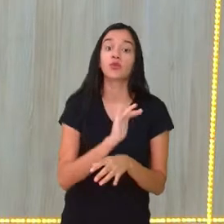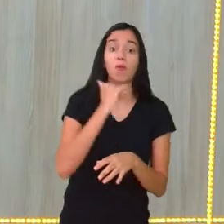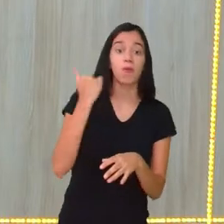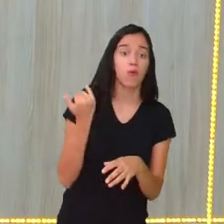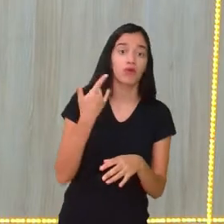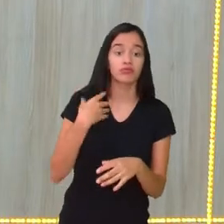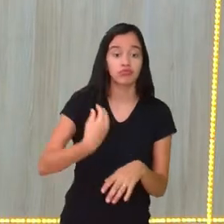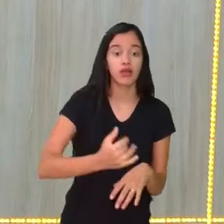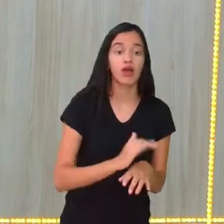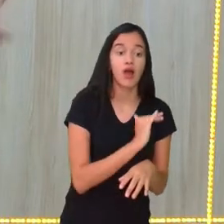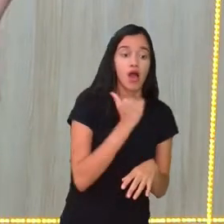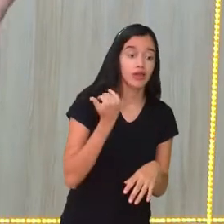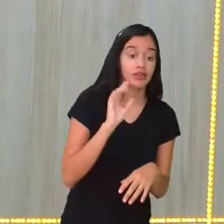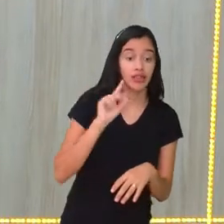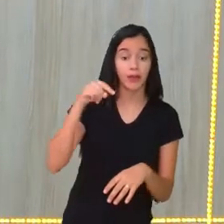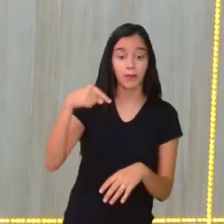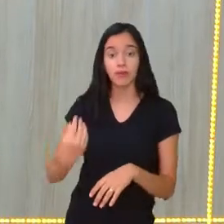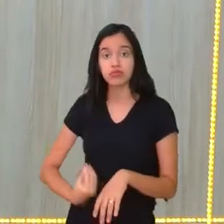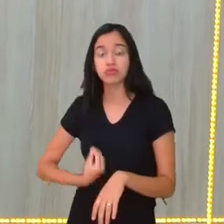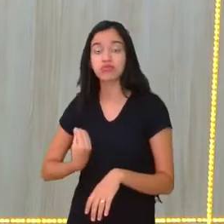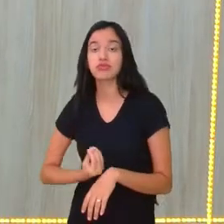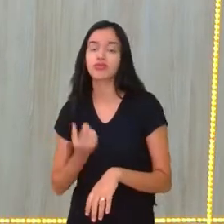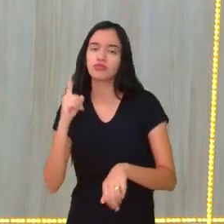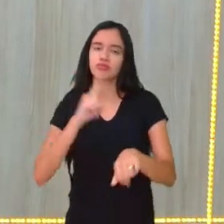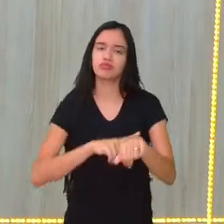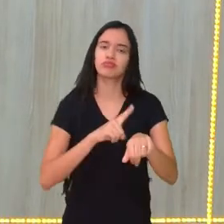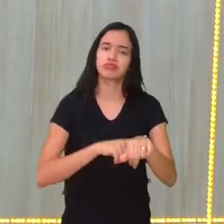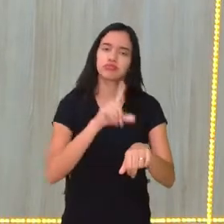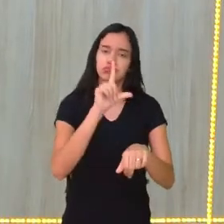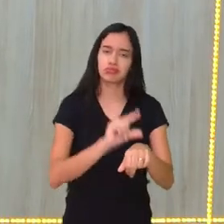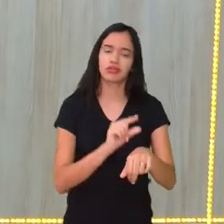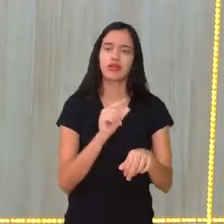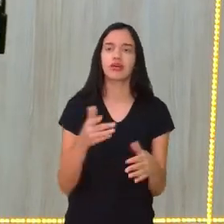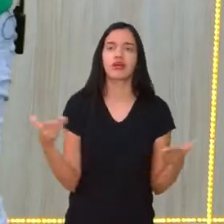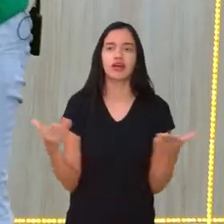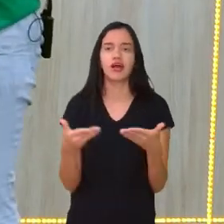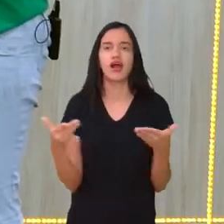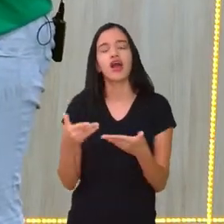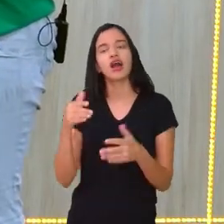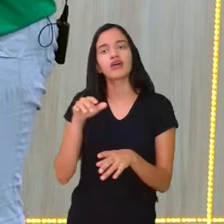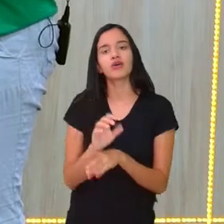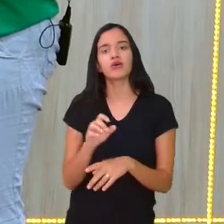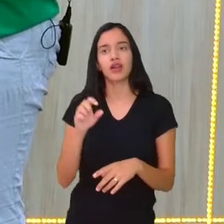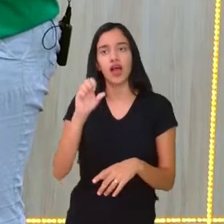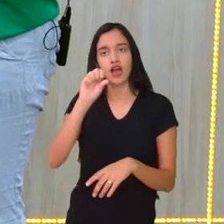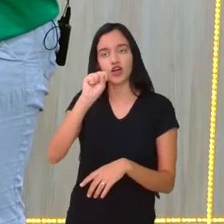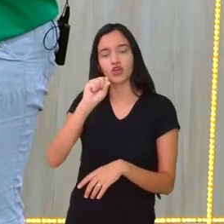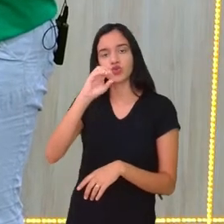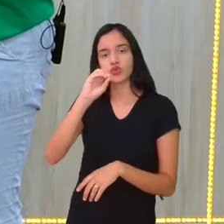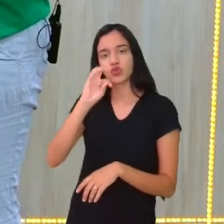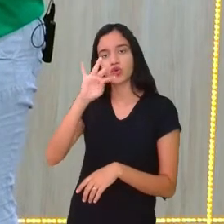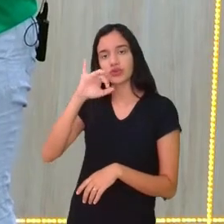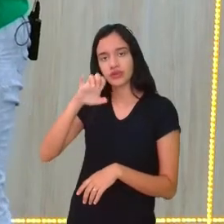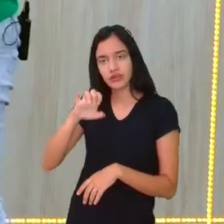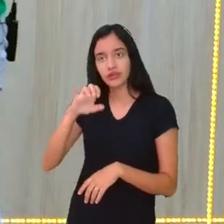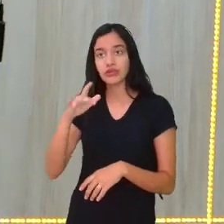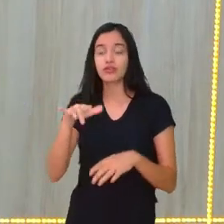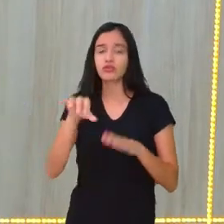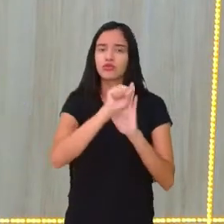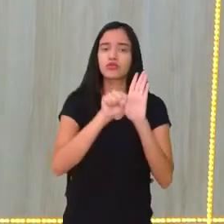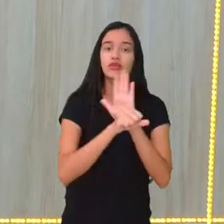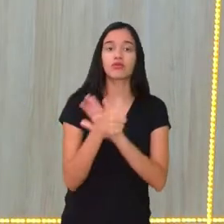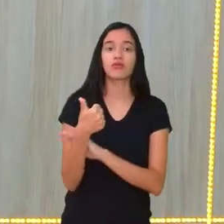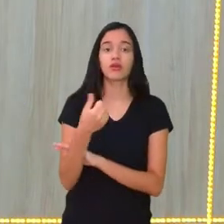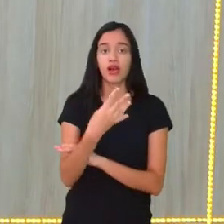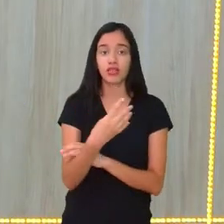ressuscitar. Mas vamos seguindo, porque o tempo está pouco. A sotia é um gênero do teatro profano que ocorreu entre os séculos XIV e